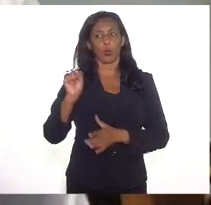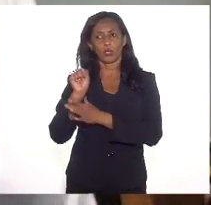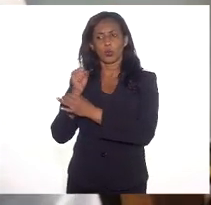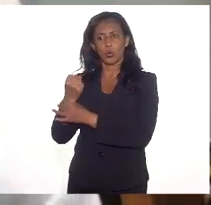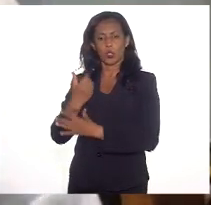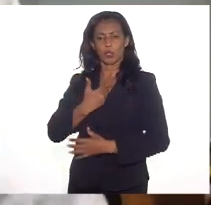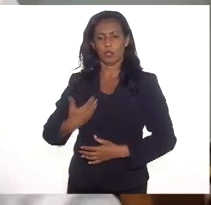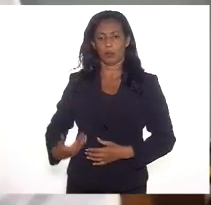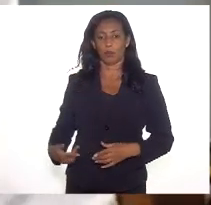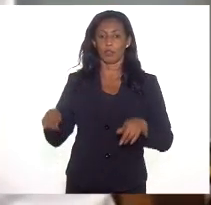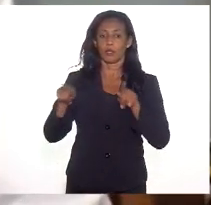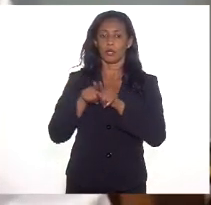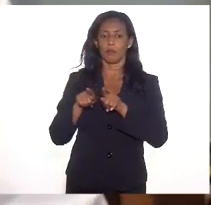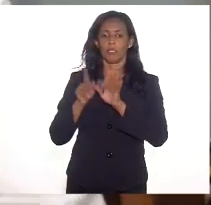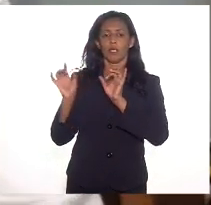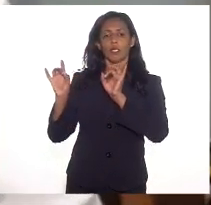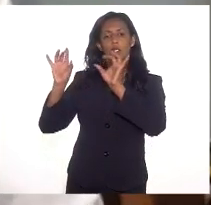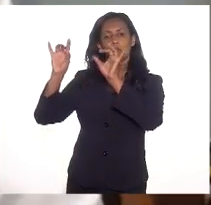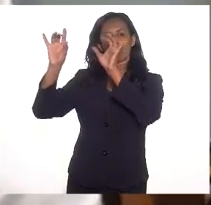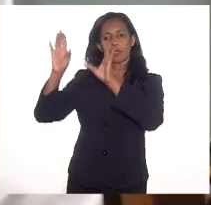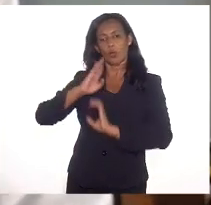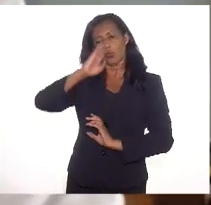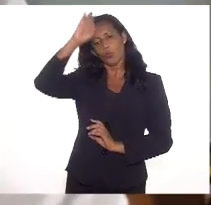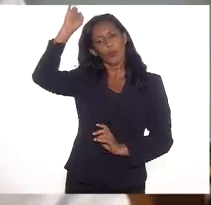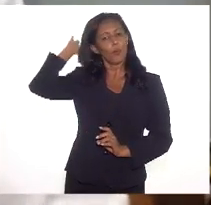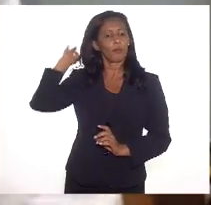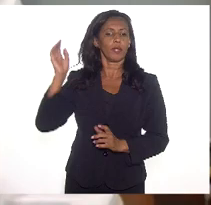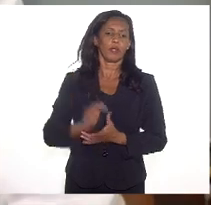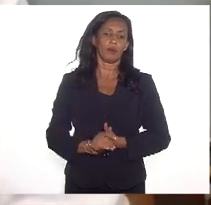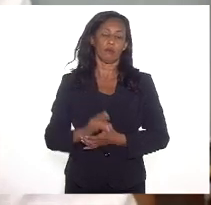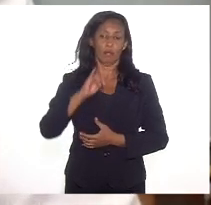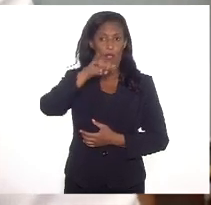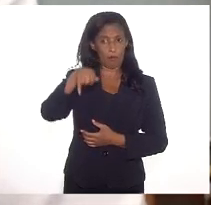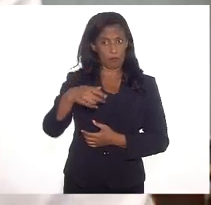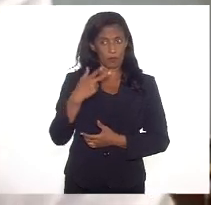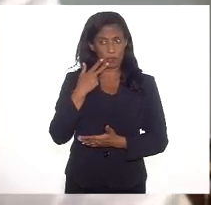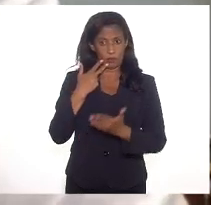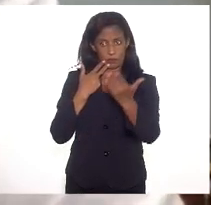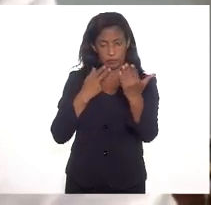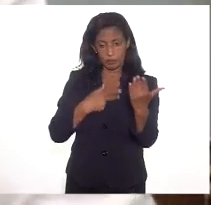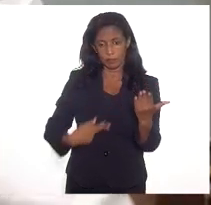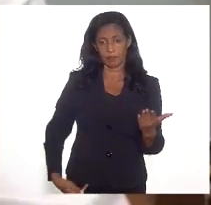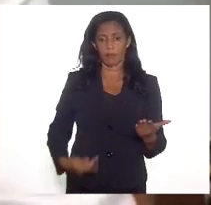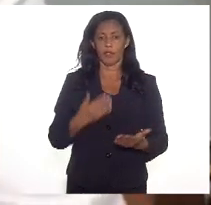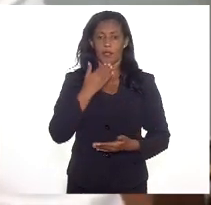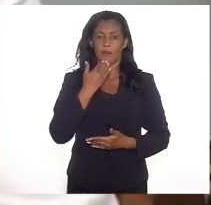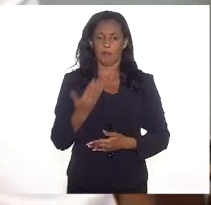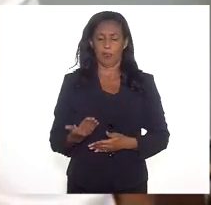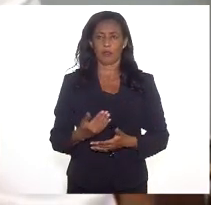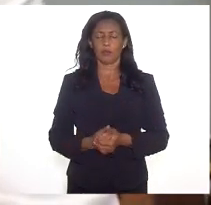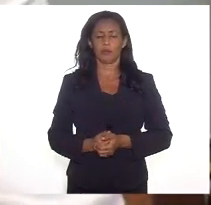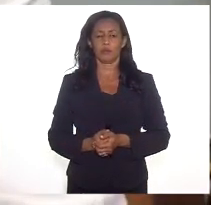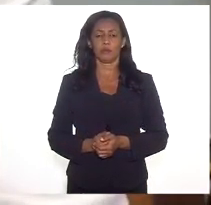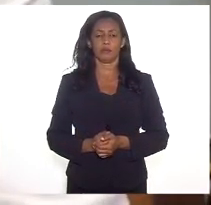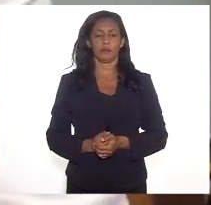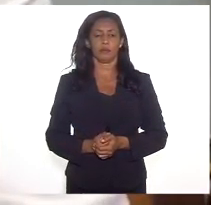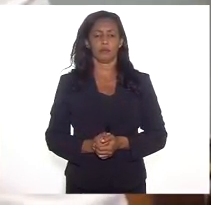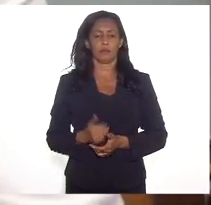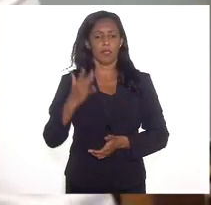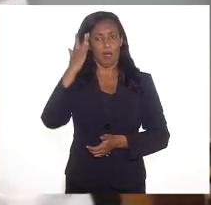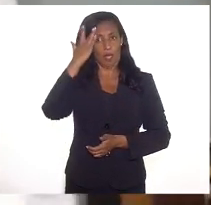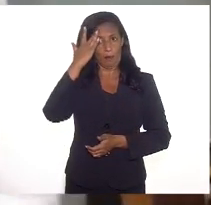pública e, em especial, a esse do Corpo de Bombeiros, que, aproveitando a fala de Vossa Excelência, eu peço permissão a Vossa Excelência para